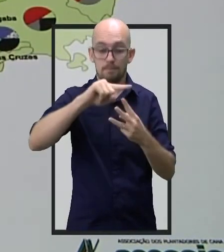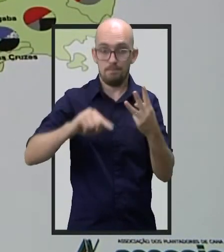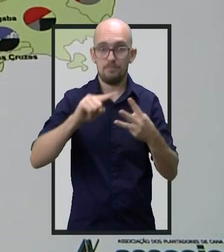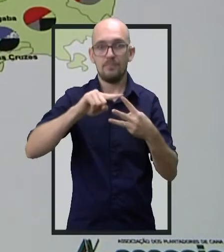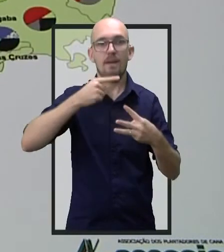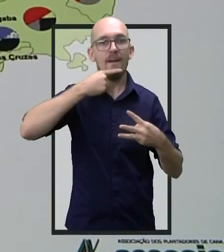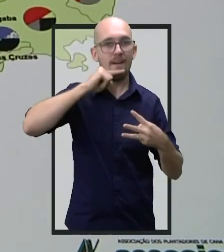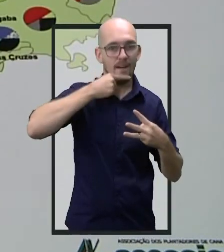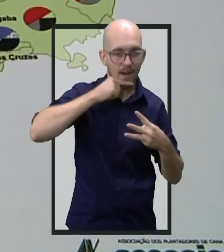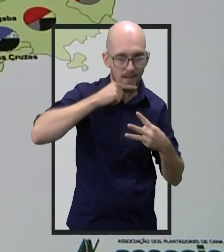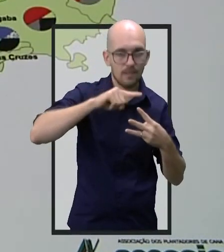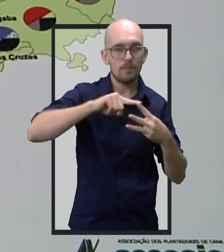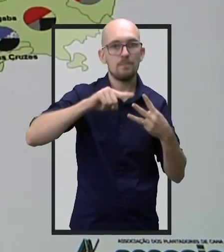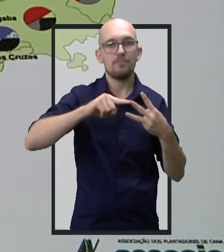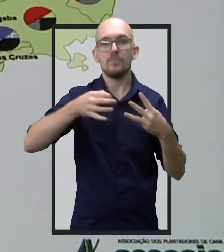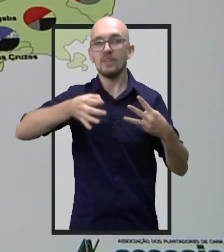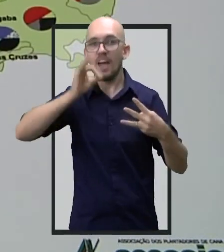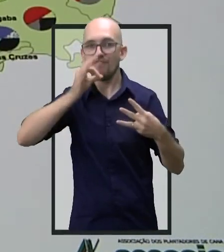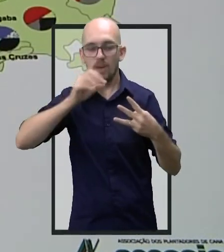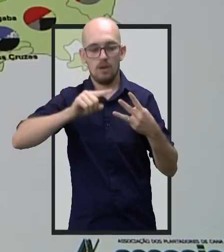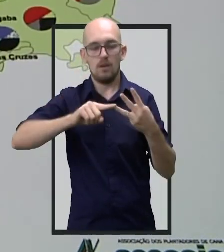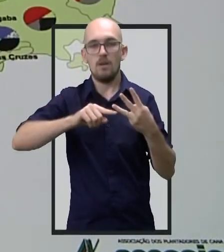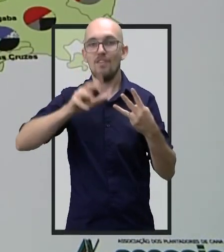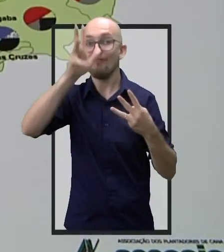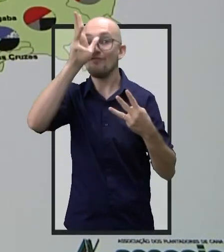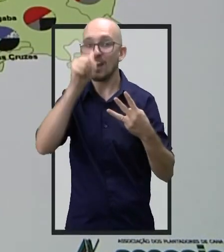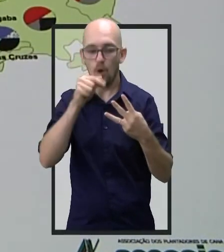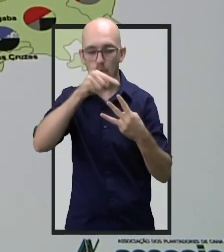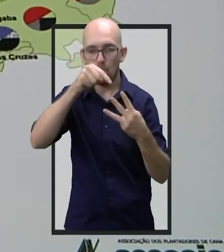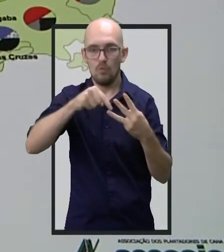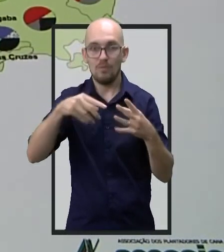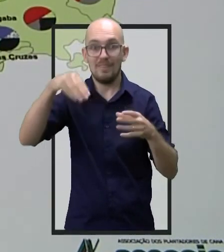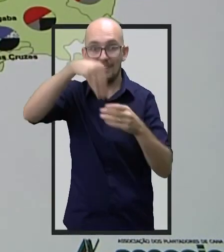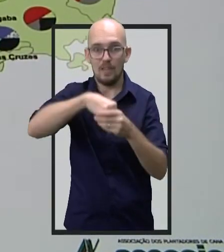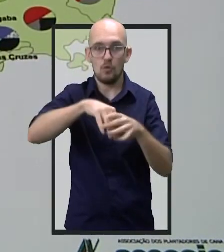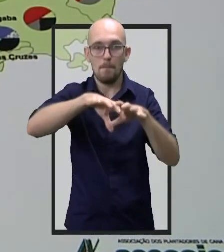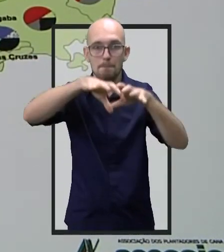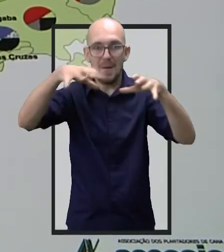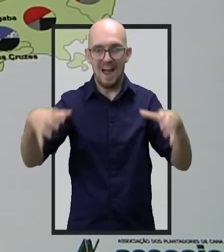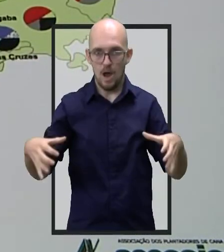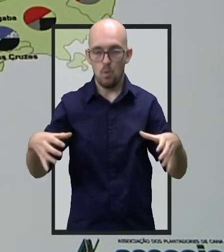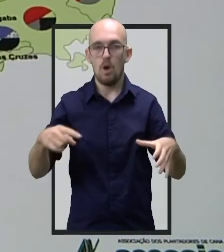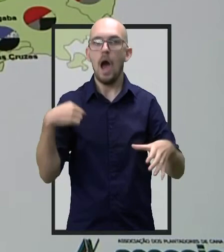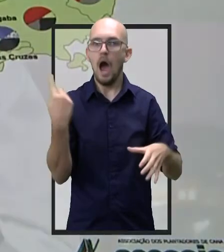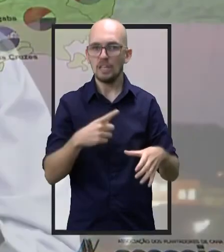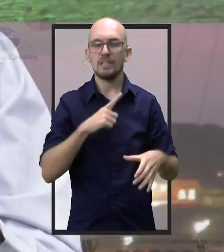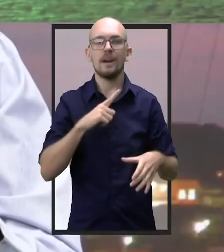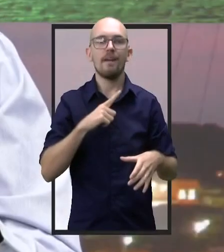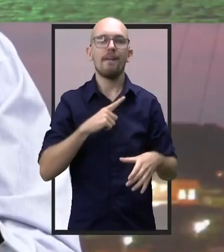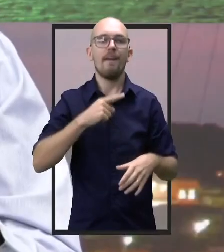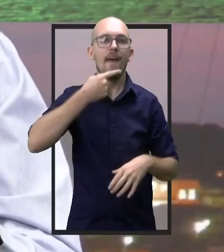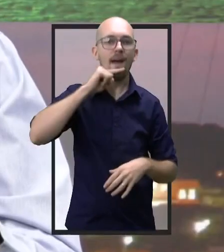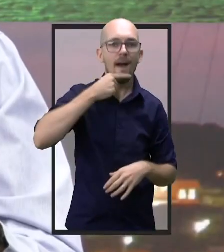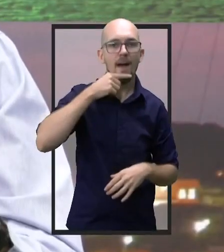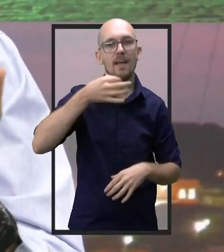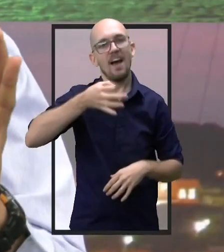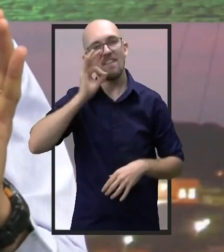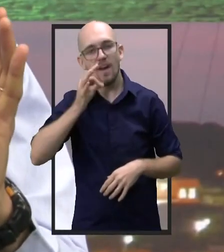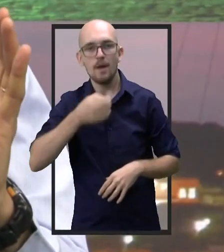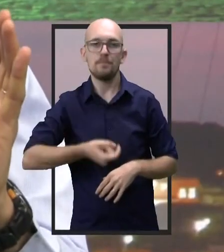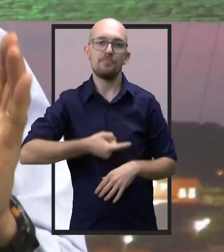cana. Cana, café e frango. Nós produzimos cana e café, produzimos cana e eucalipto. Por